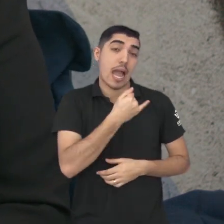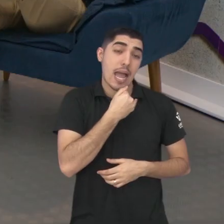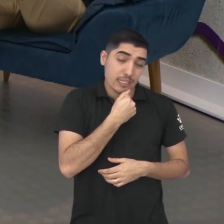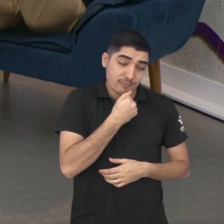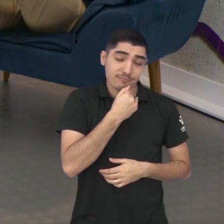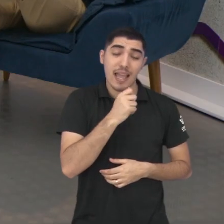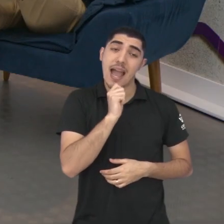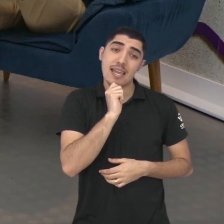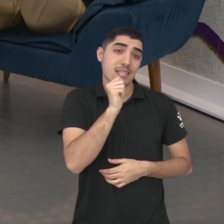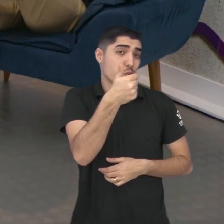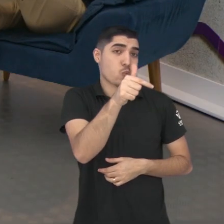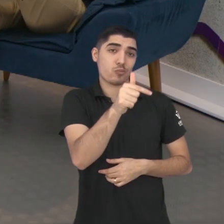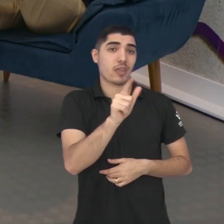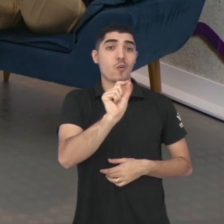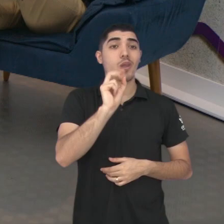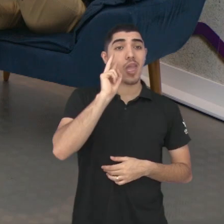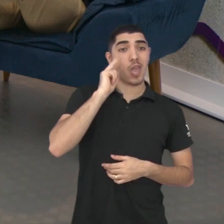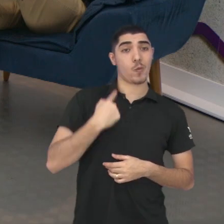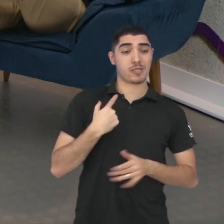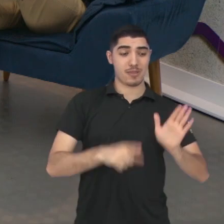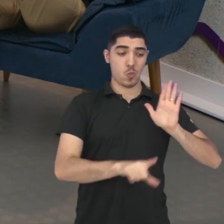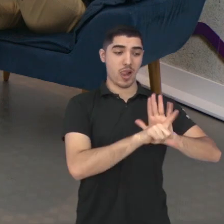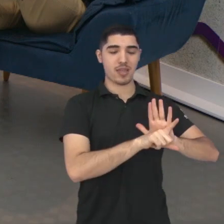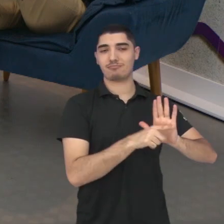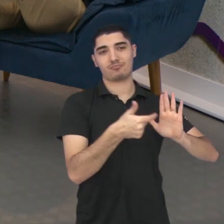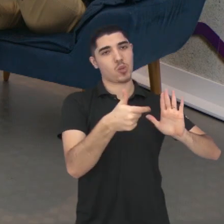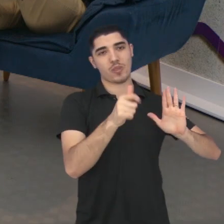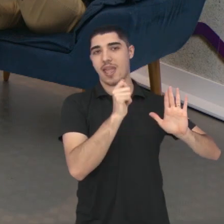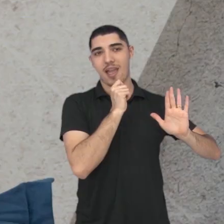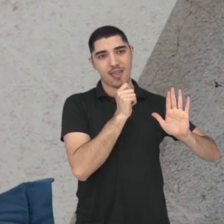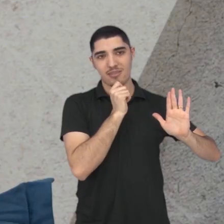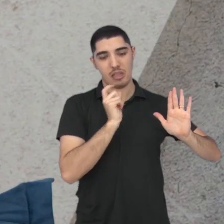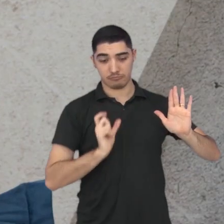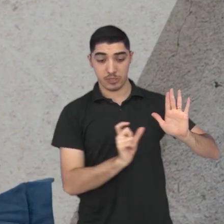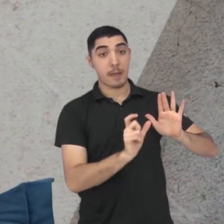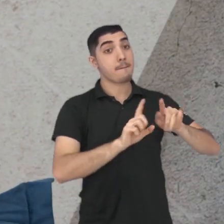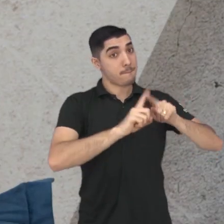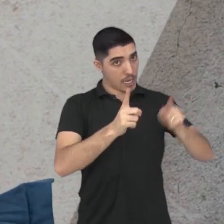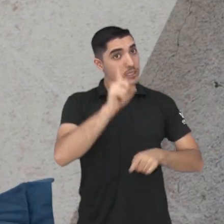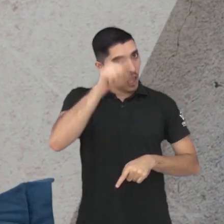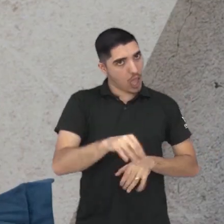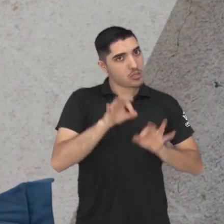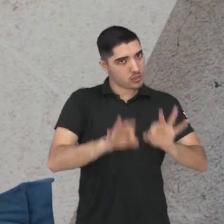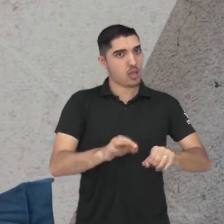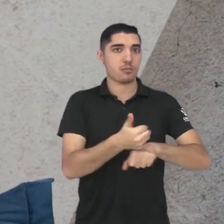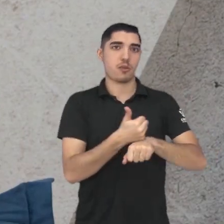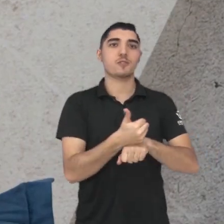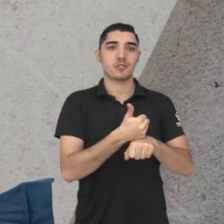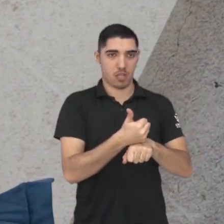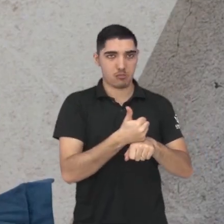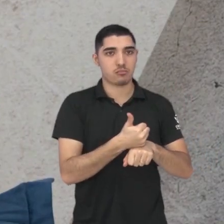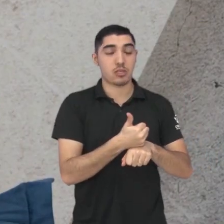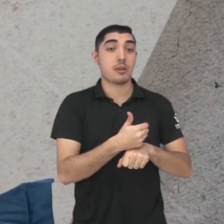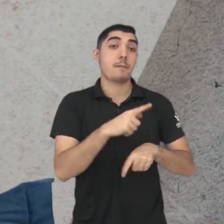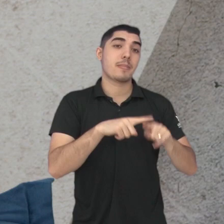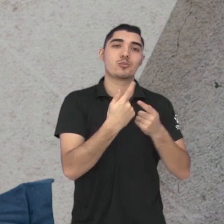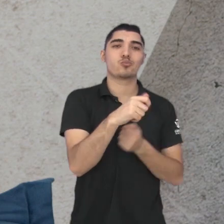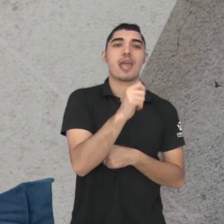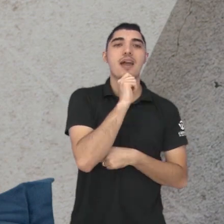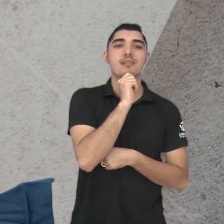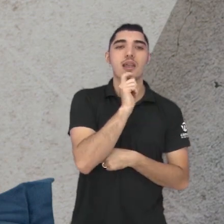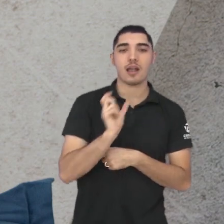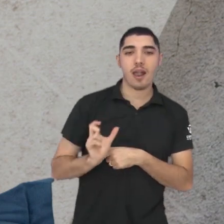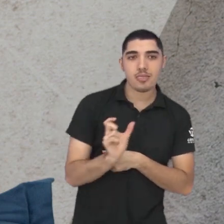gente não tem, é uma profissão que ainda não tem um reconhecimento regulamentado, mas a gente é uma profissão, né? A gente tem só não